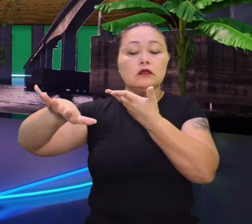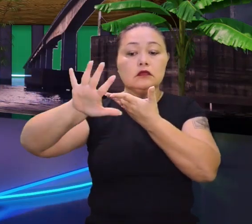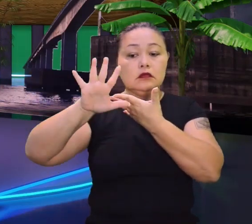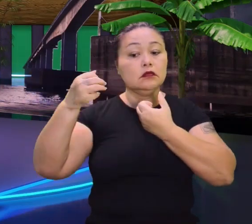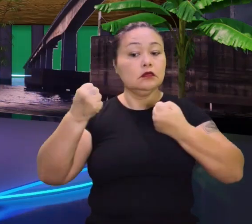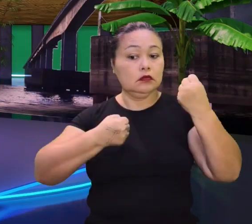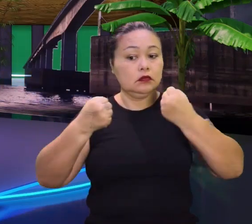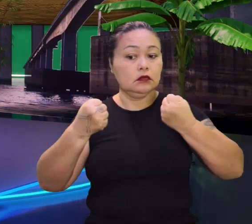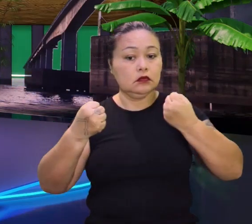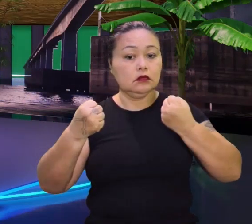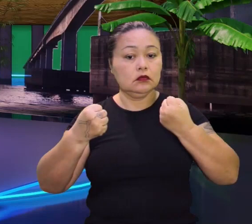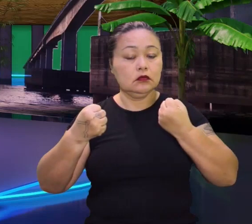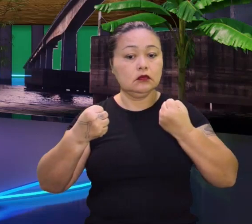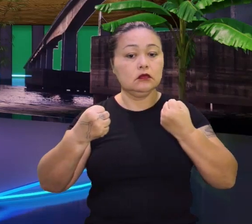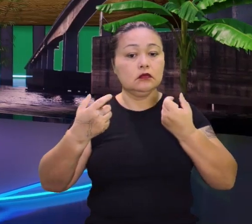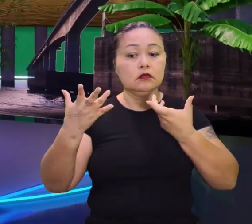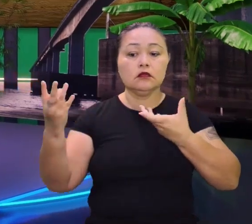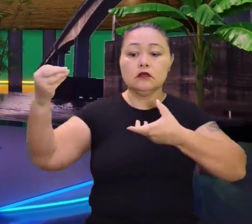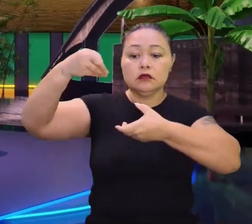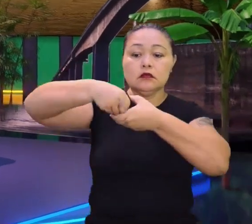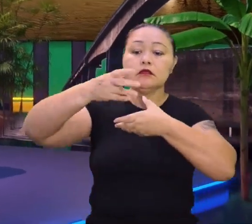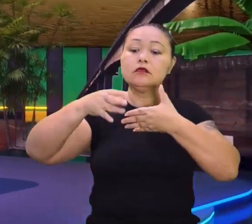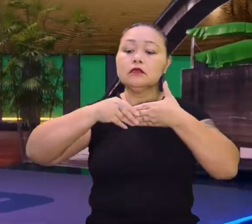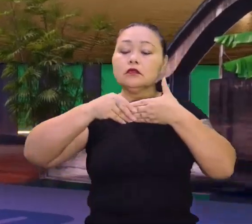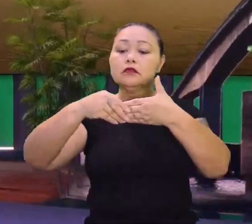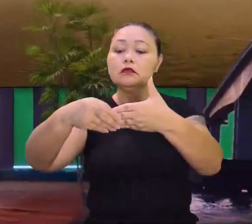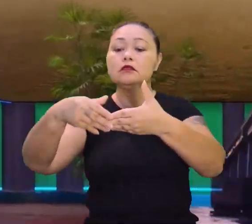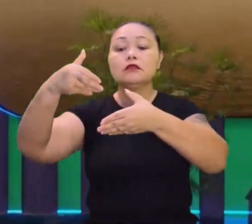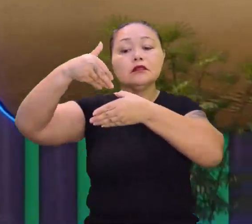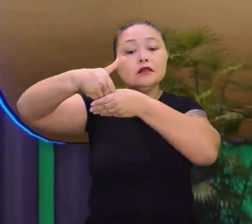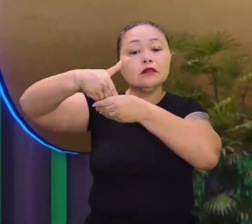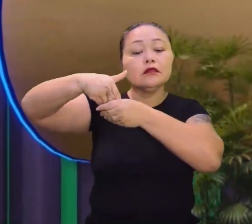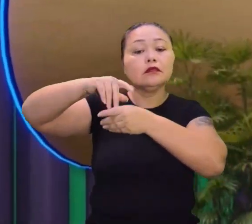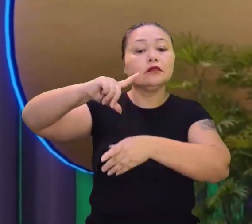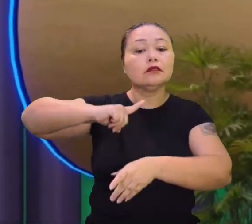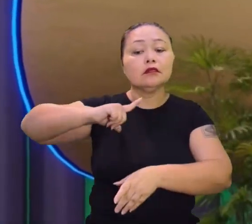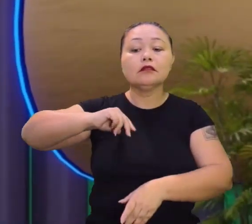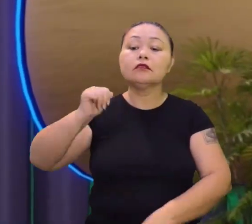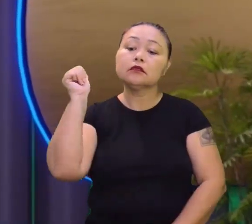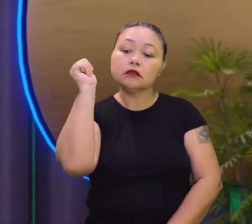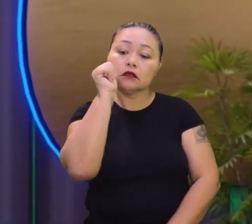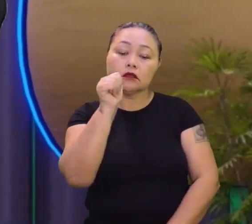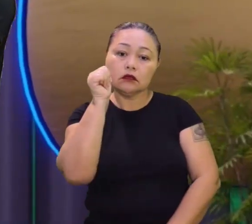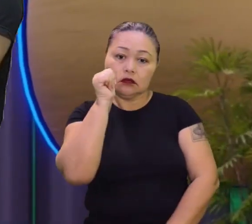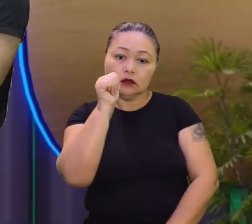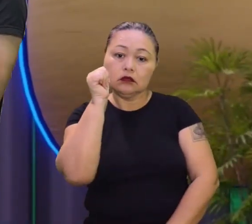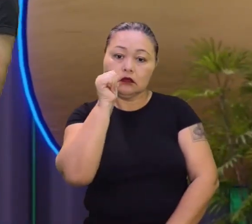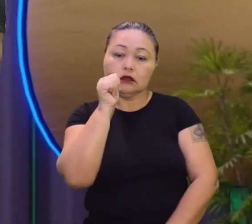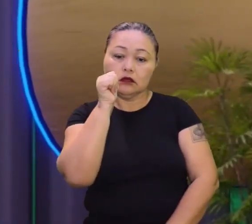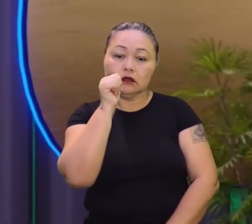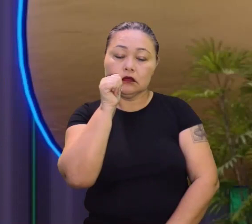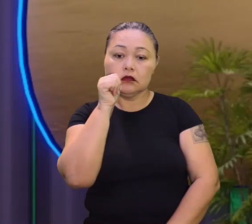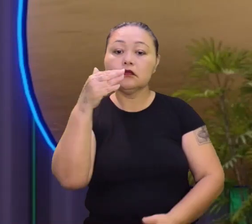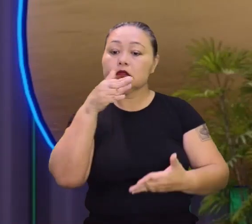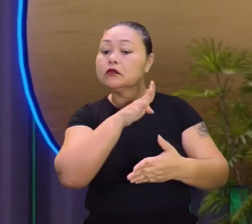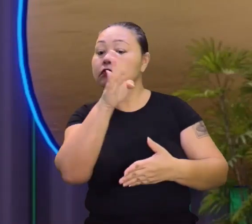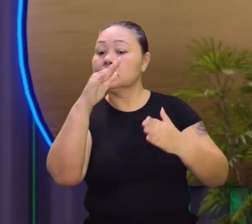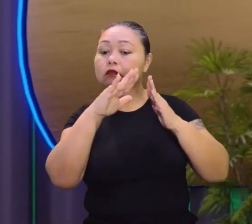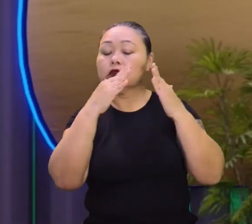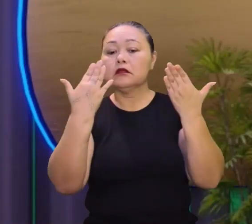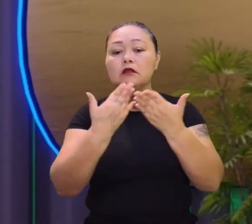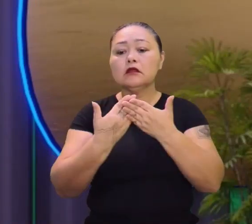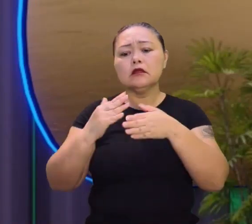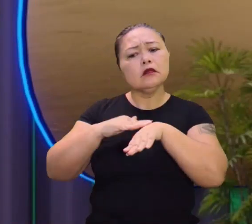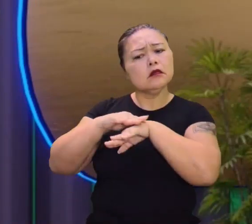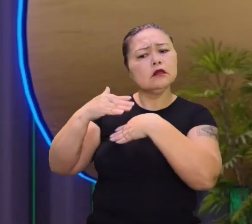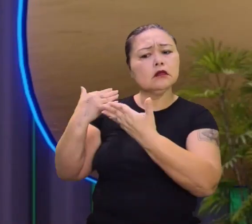carro à disposição, né? Aí colocaram todo mundo no carro para levar para votar. Aí tinha uma moça, ia também votar em uma outra escola, e aí eu